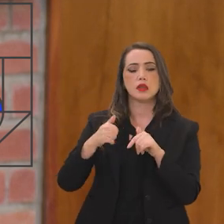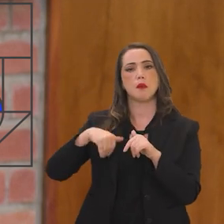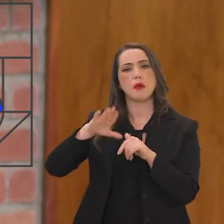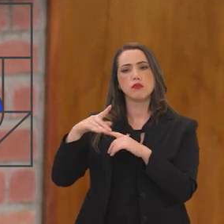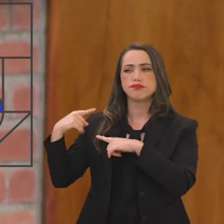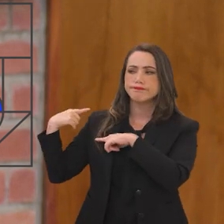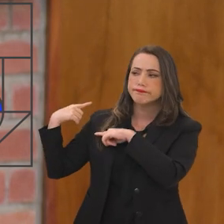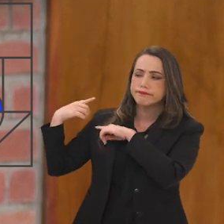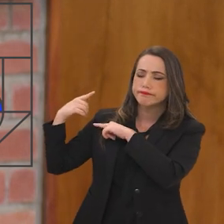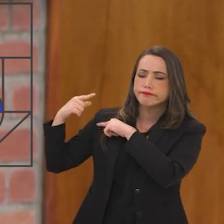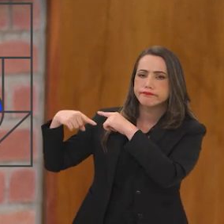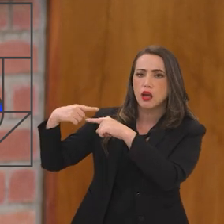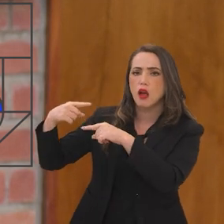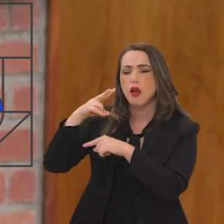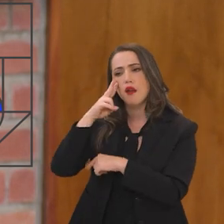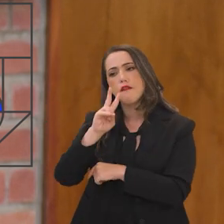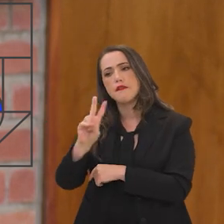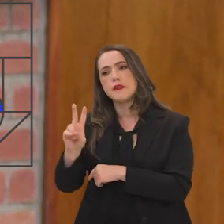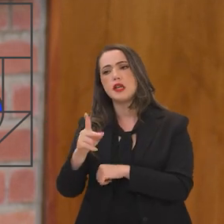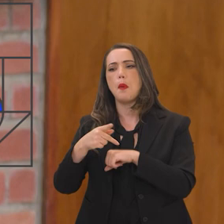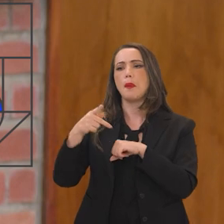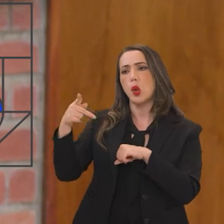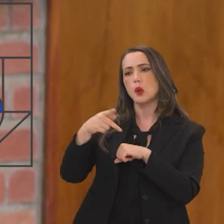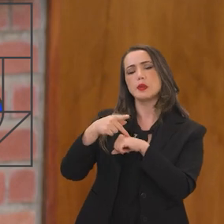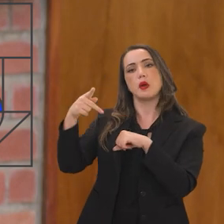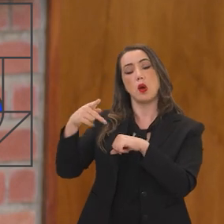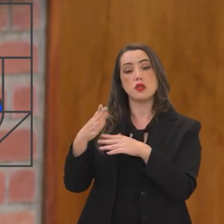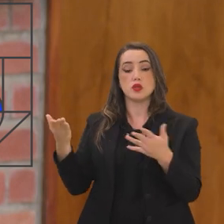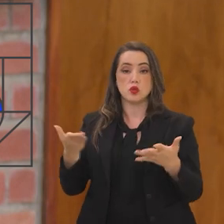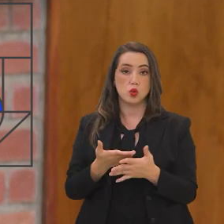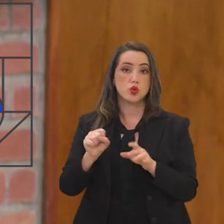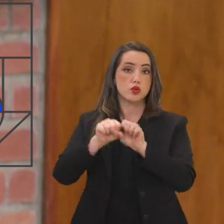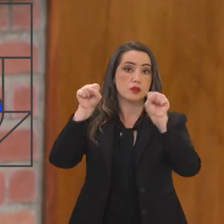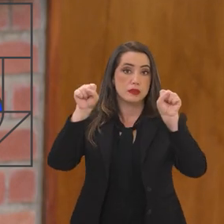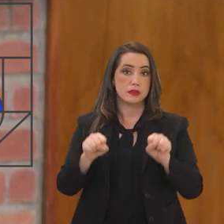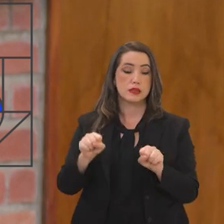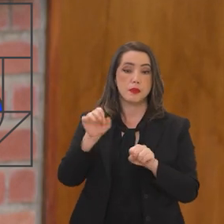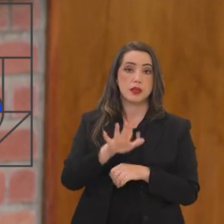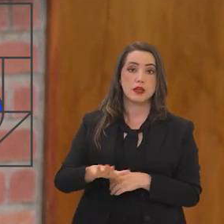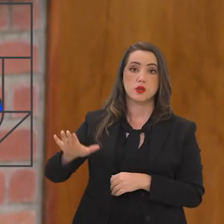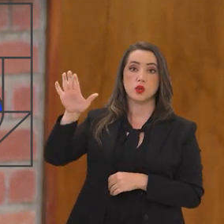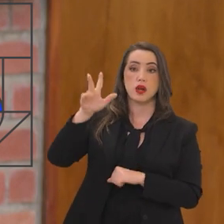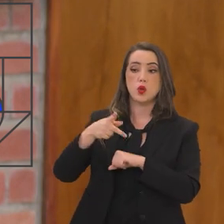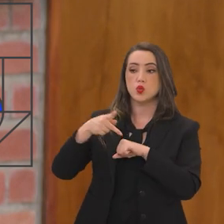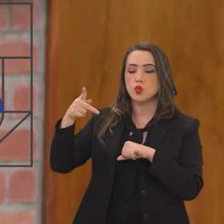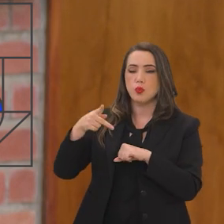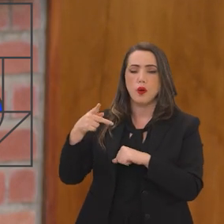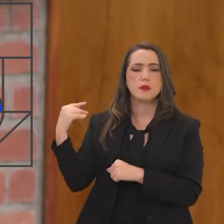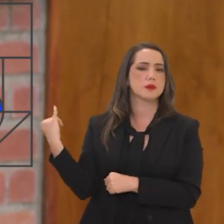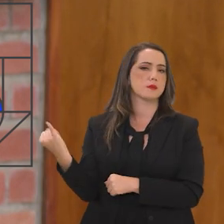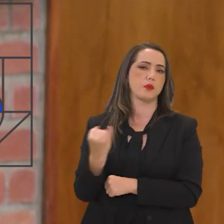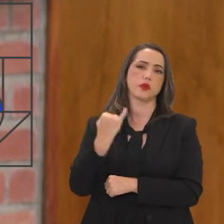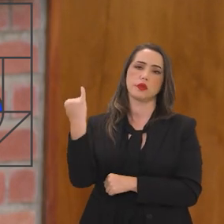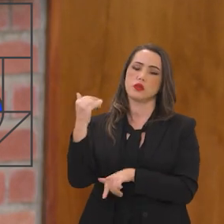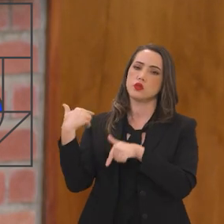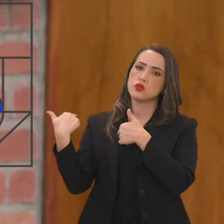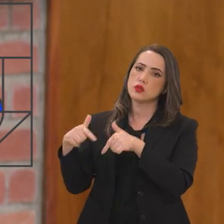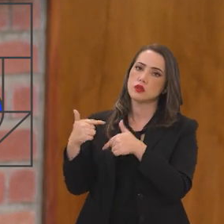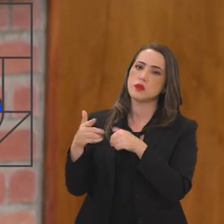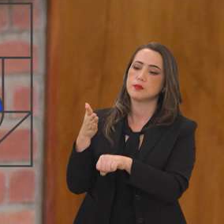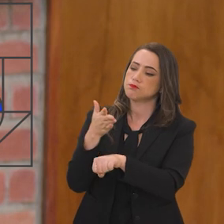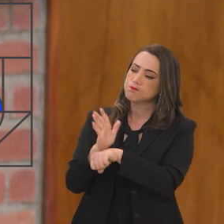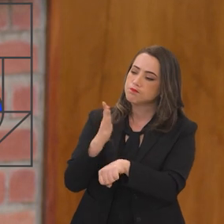sua atuação talvez mais tradicional mais antigo olhava a formação de pós-graduação e o Sistema Nacional de pós-graduação teve um papel importantíssimo